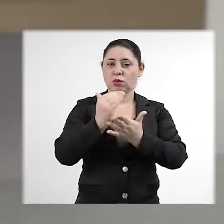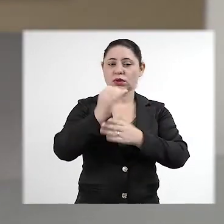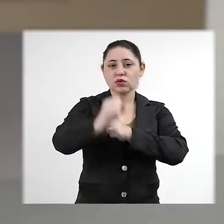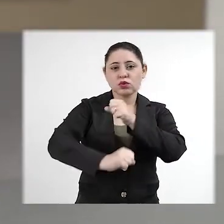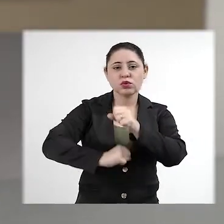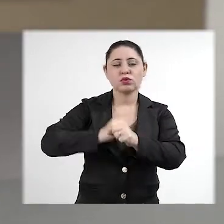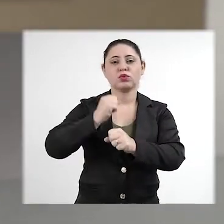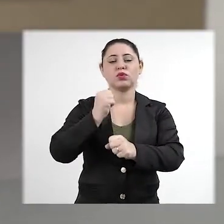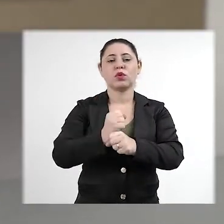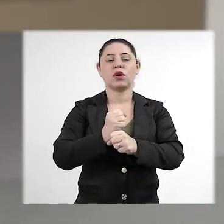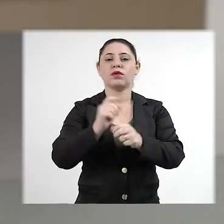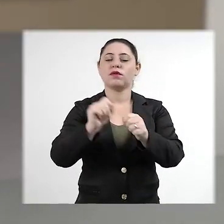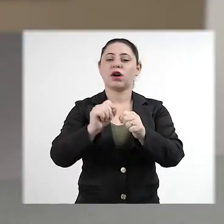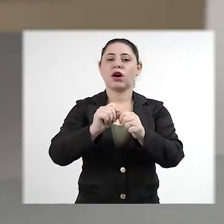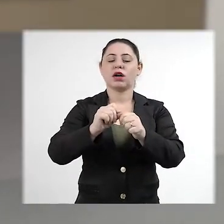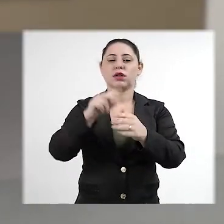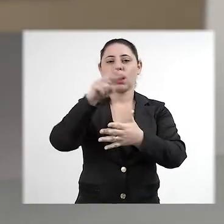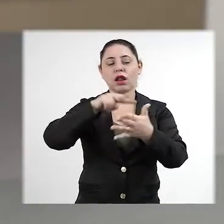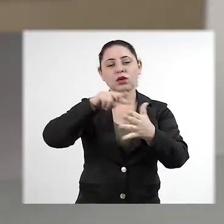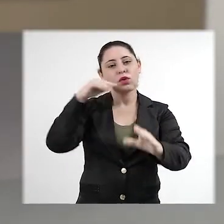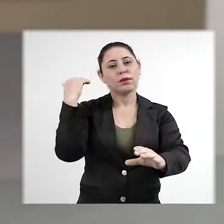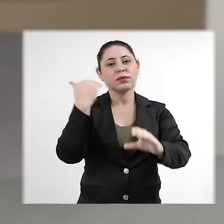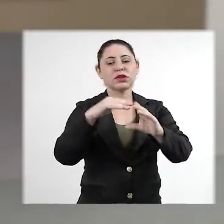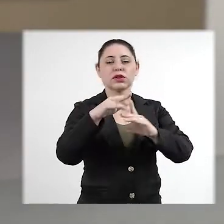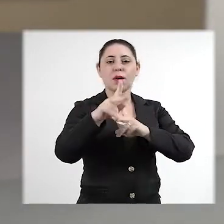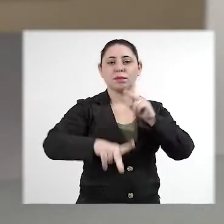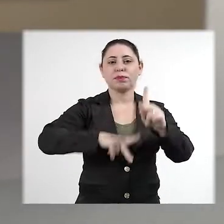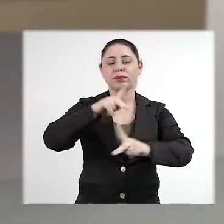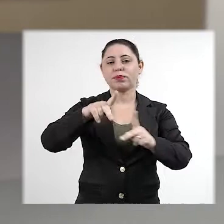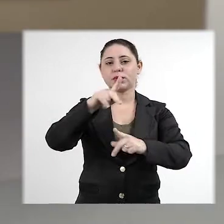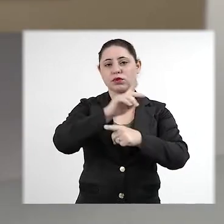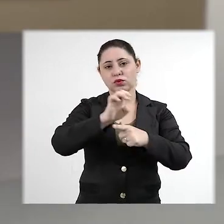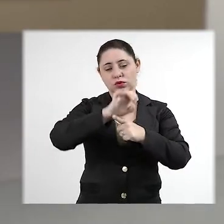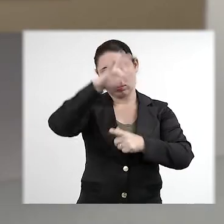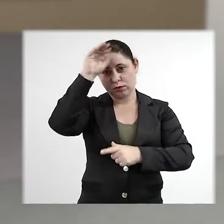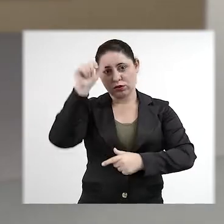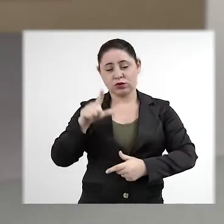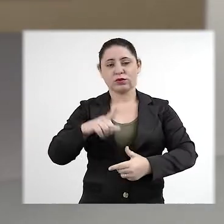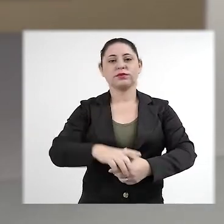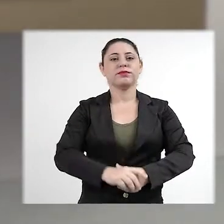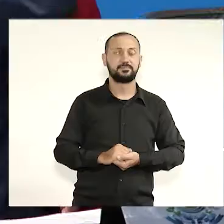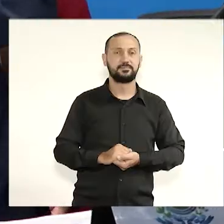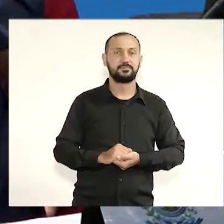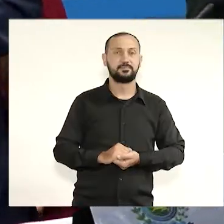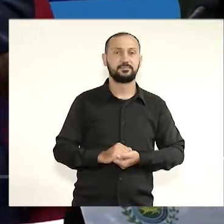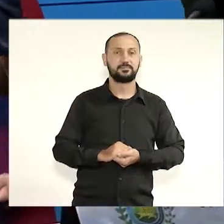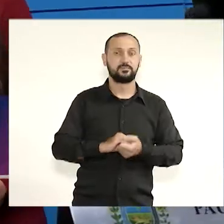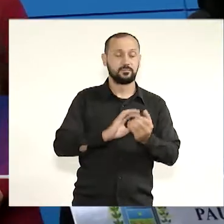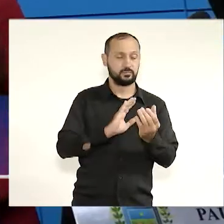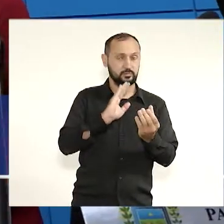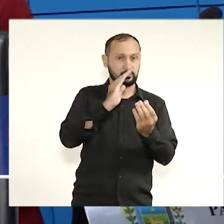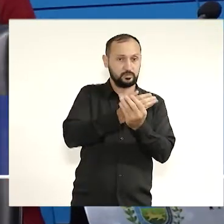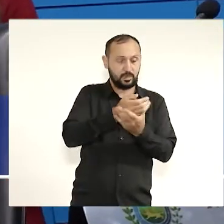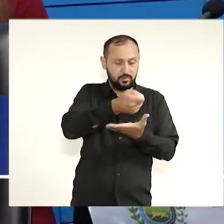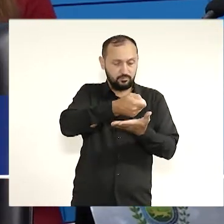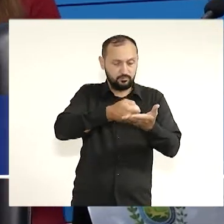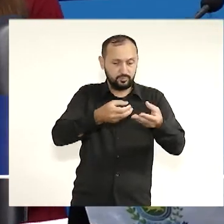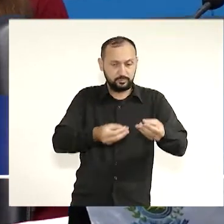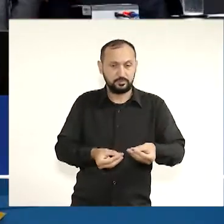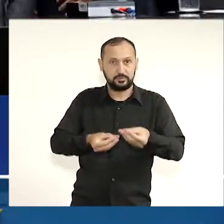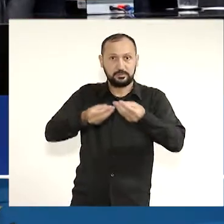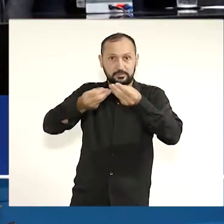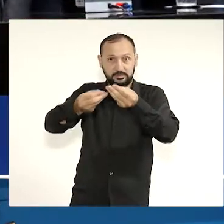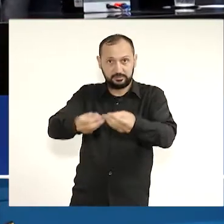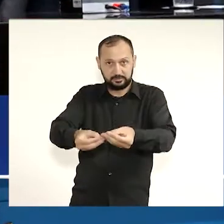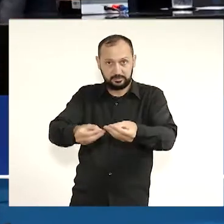No início de cada ano, ele faz a leitura de sua mensagem à população de Mato Grosso do Sul. No documento entregue pelo